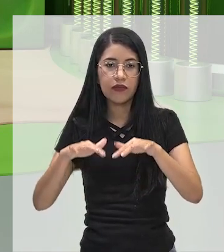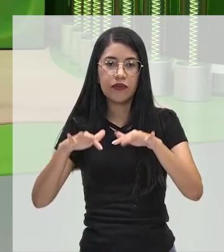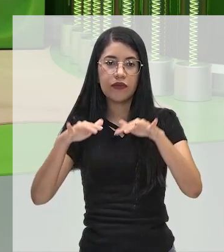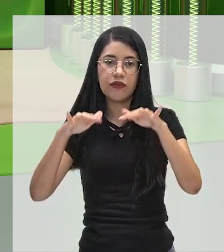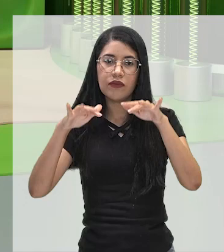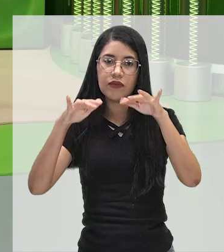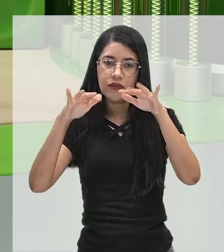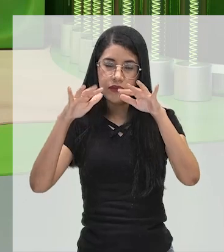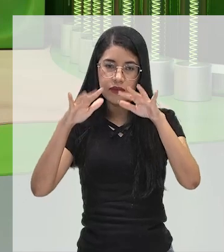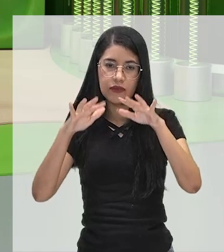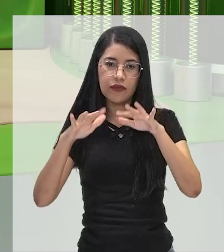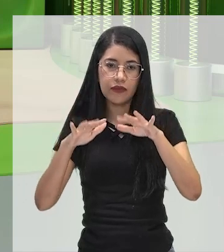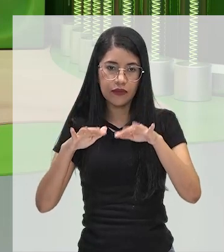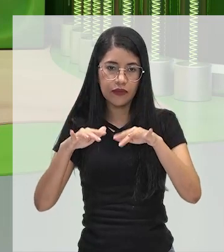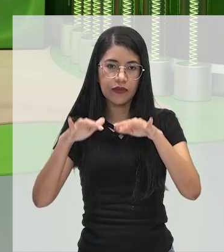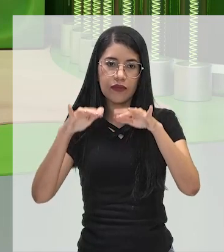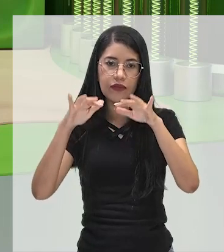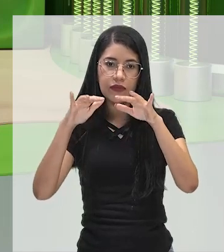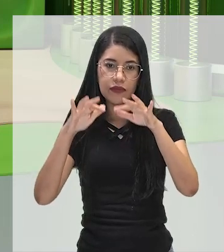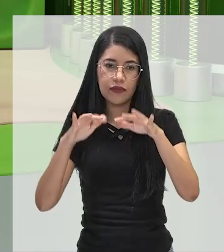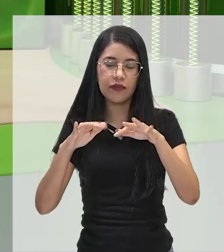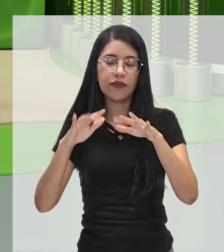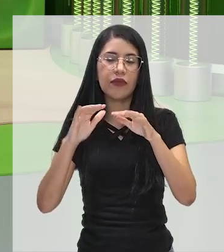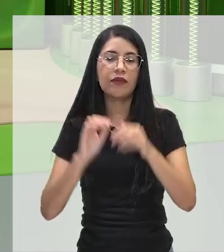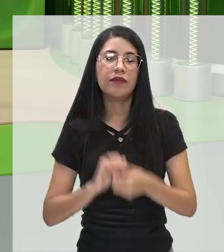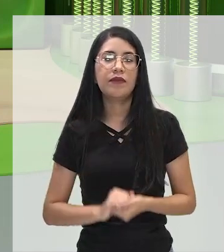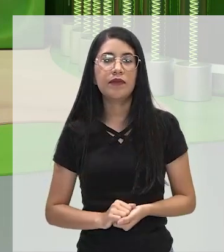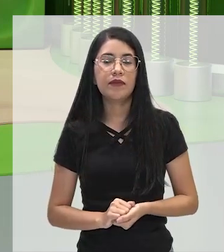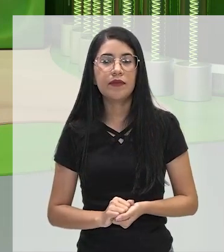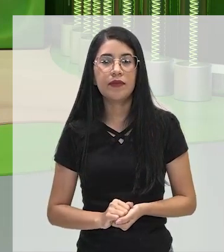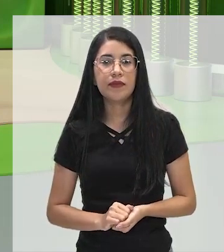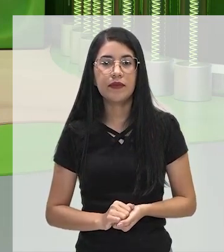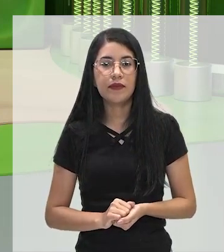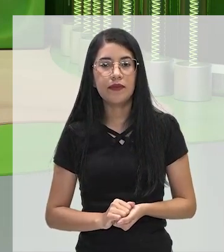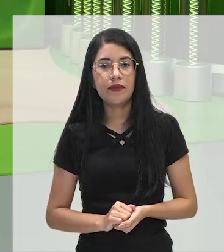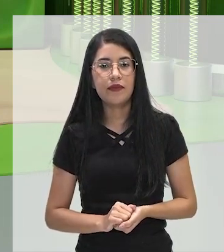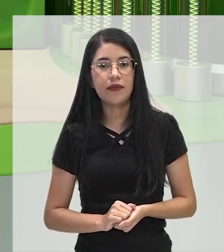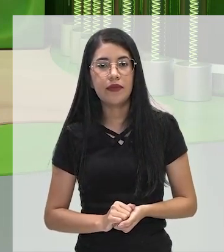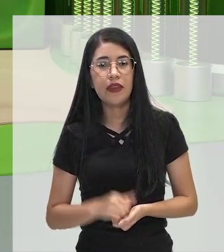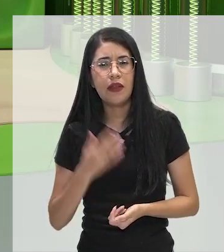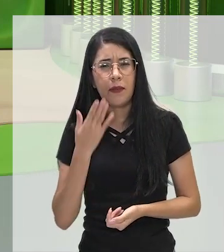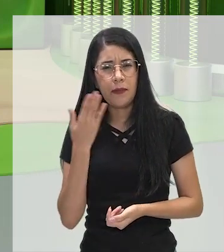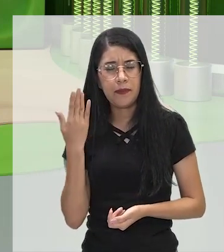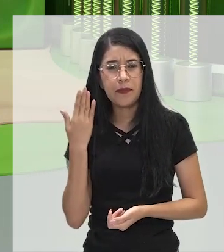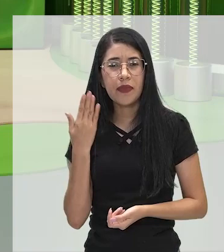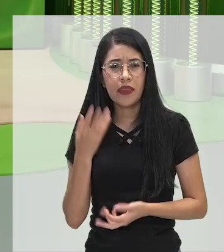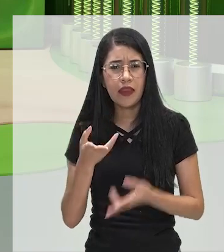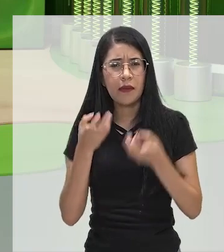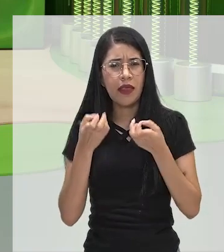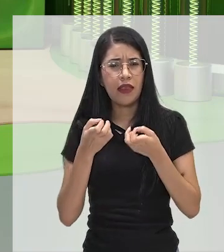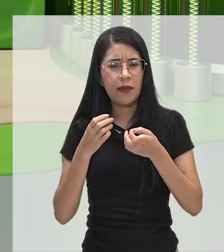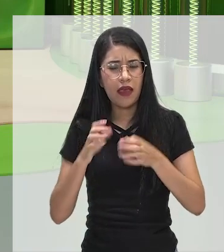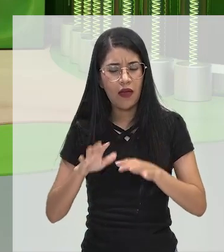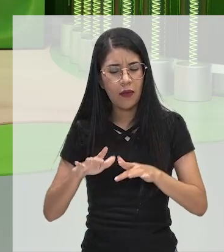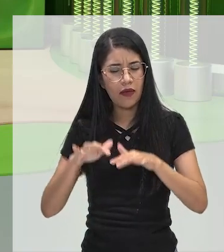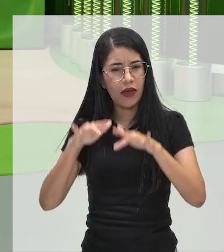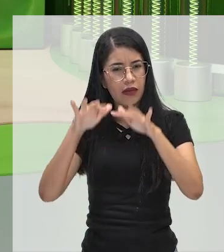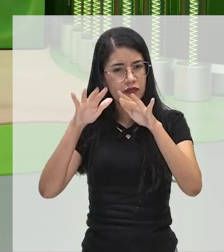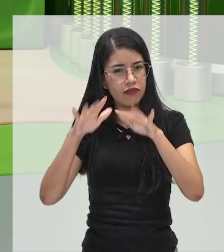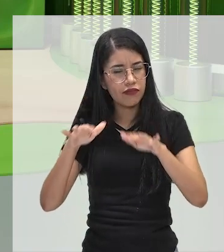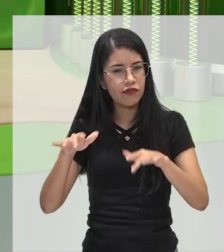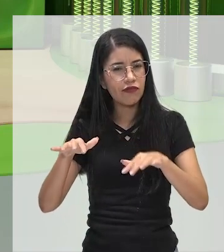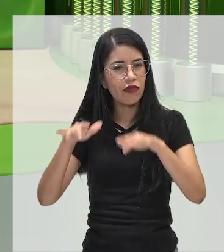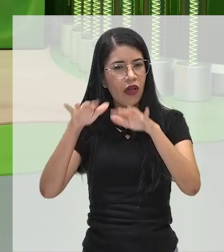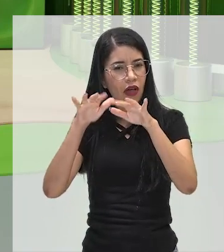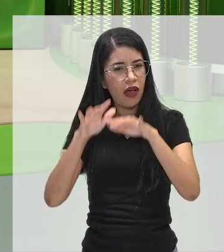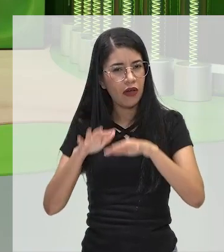setinha está subindo. Então nós estamos lá, ó, high tide, né, que é maré alta. Olha aí como fica, né, a movimentação dessas águas ali que a